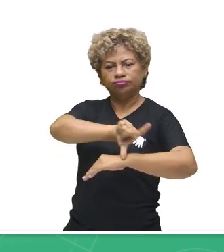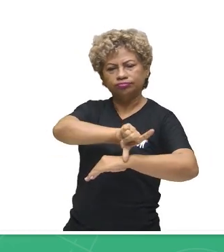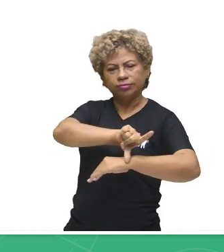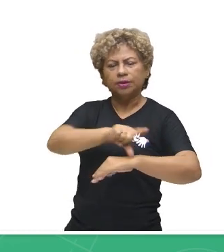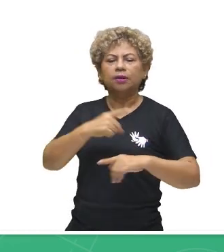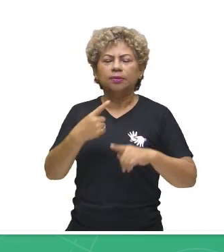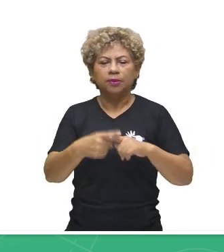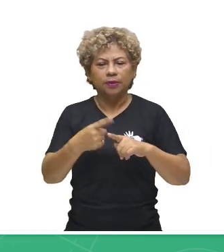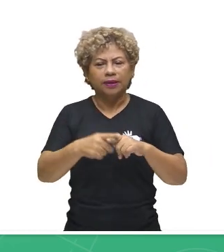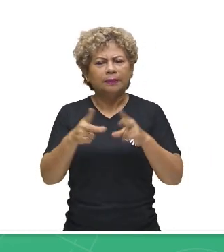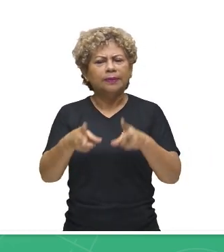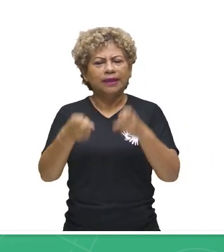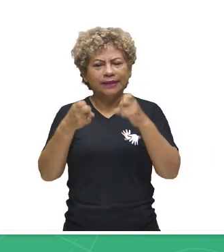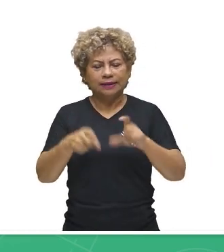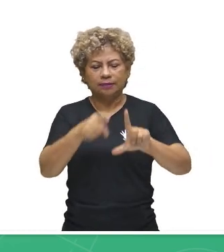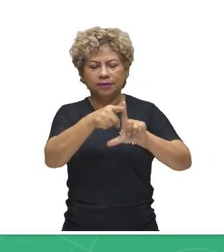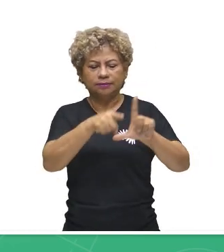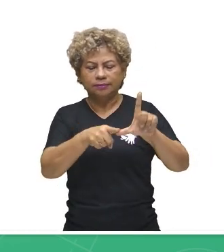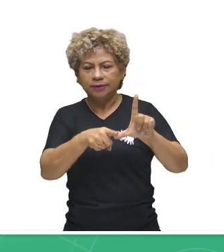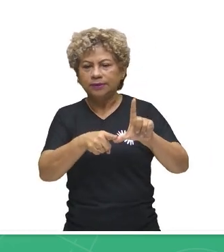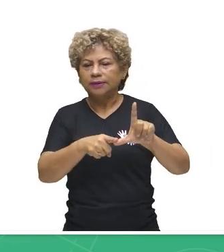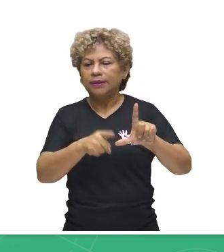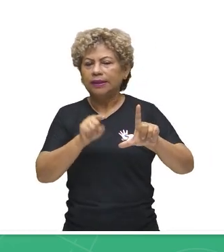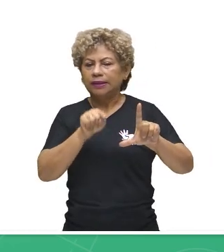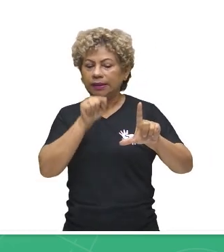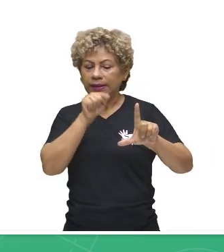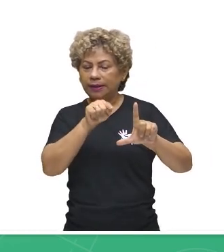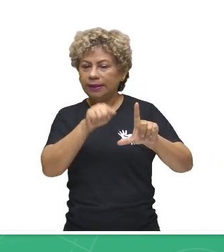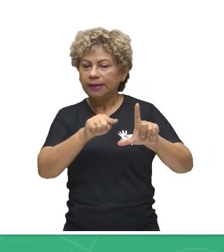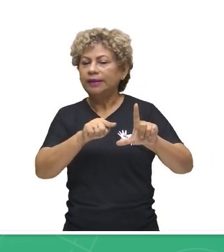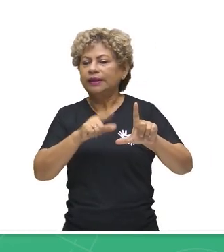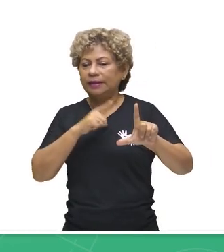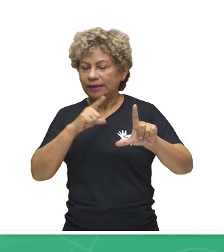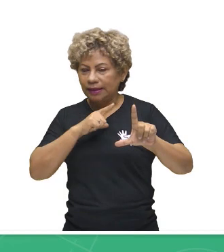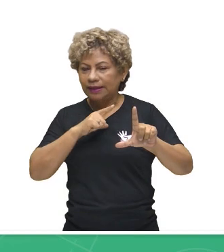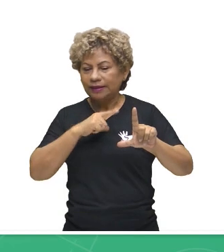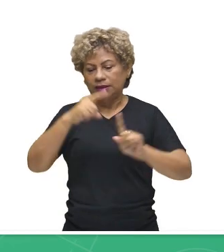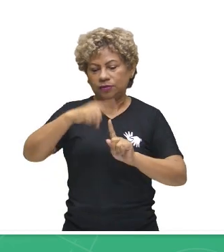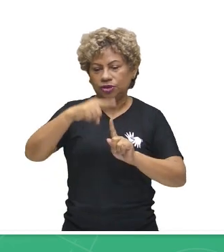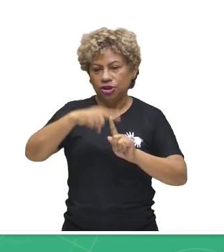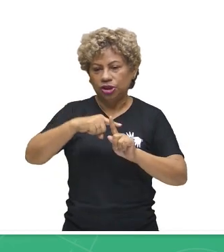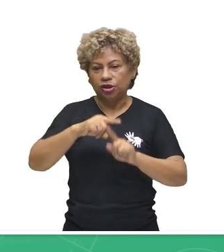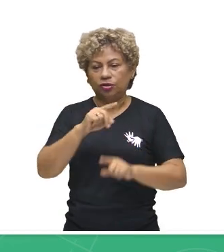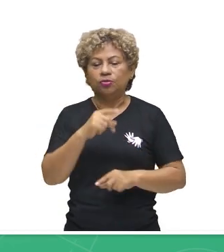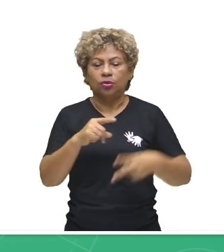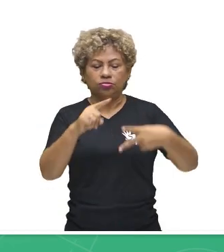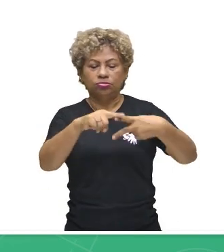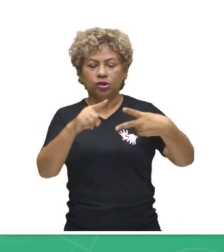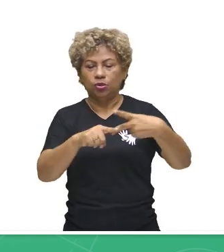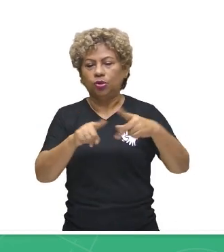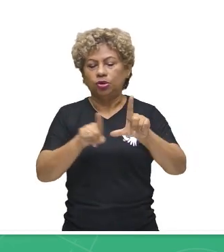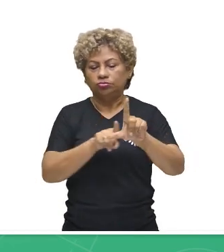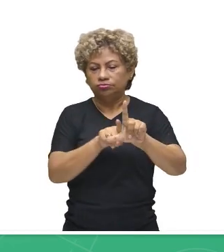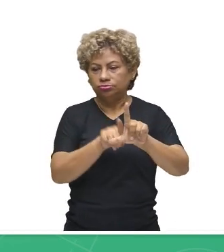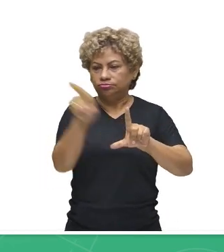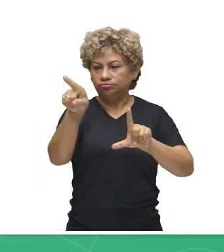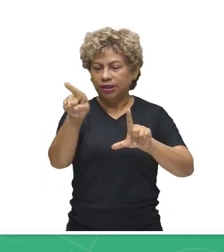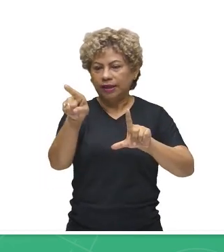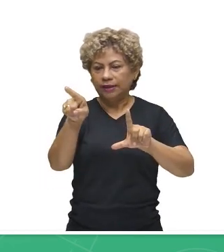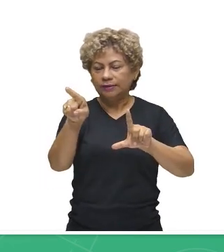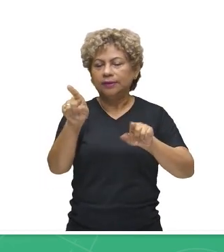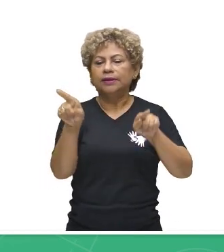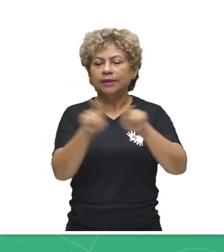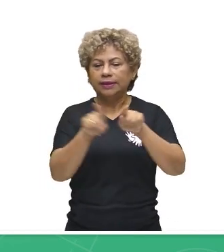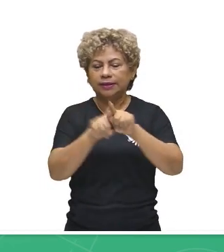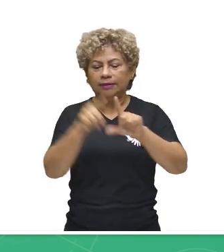decresce. Vejam, temos aqui, continuando, nós temos aqui, lembram? A função